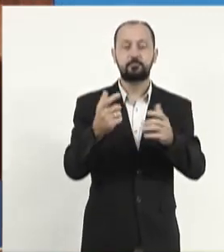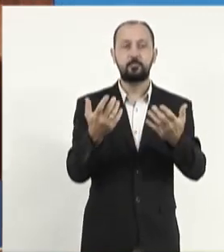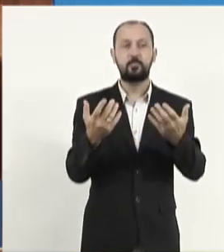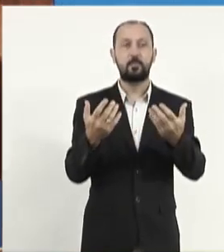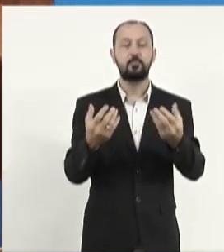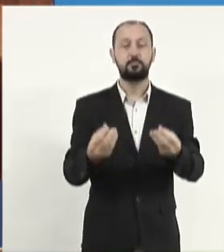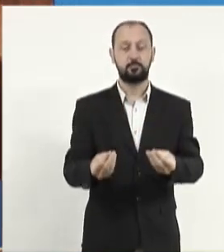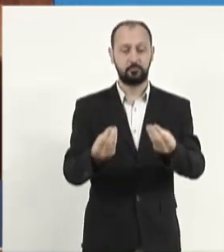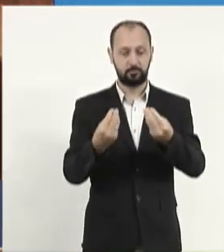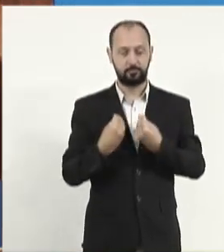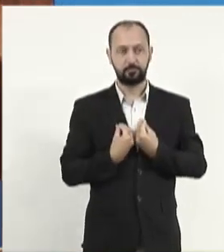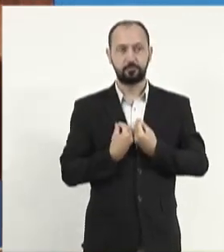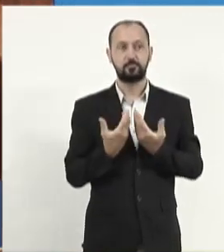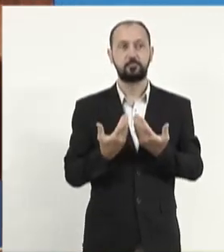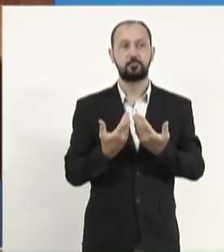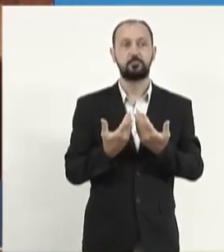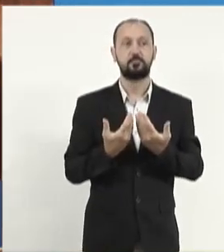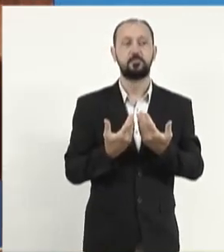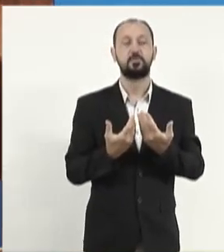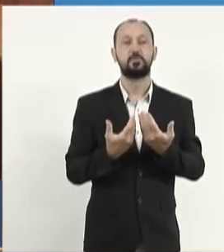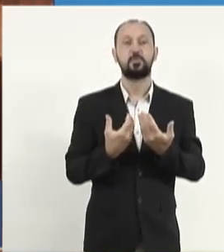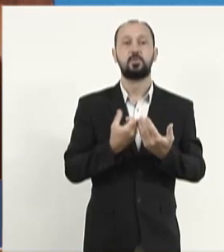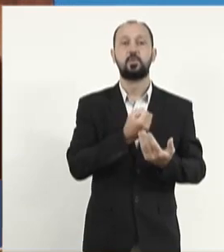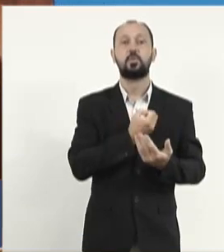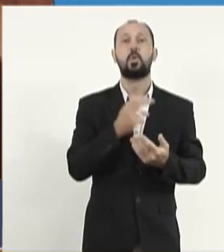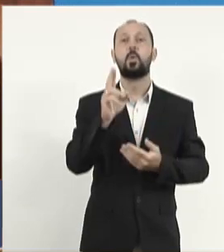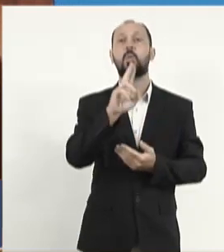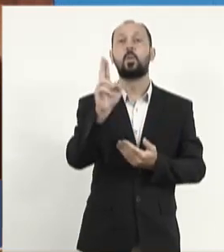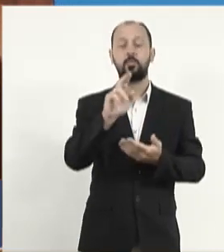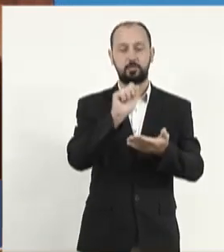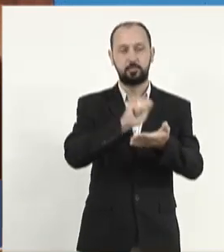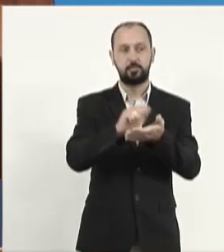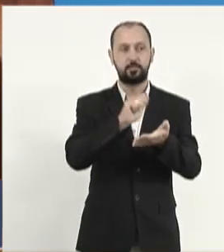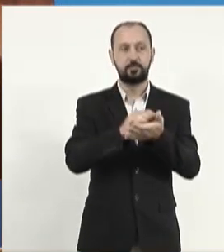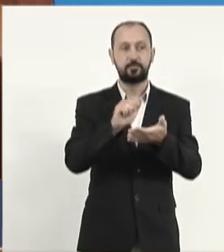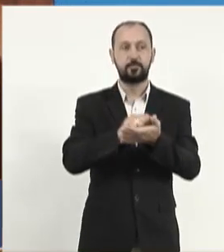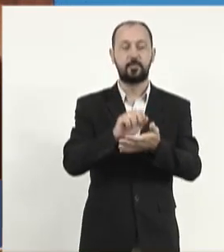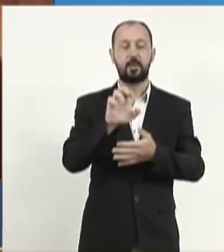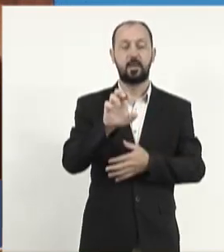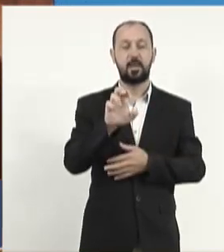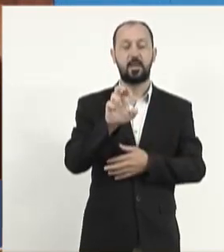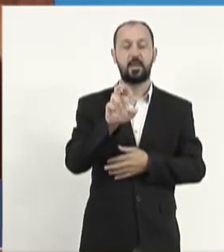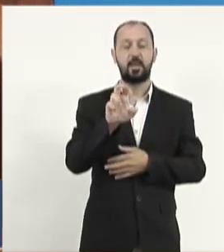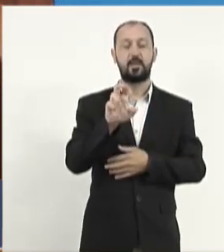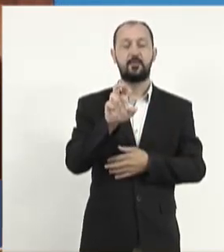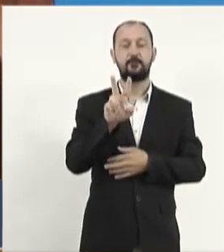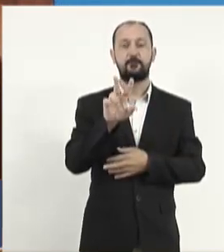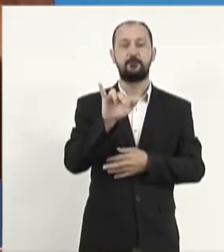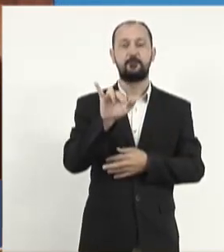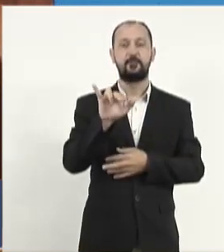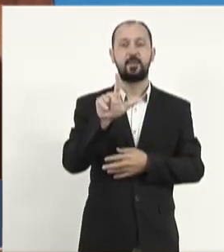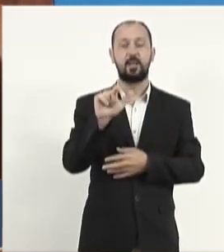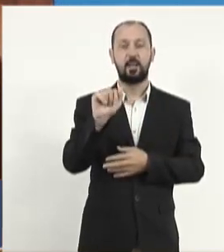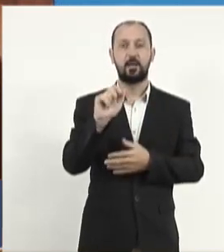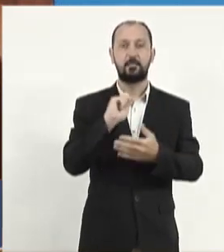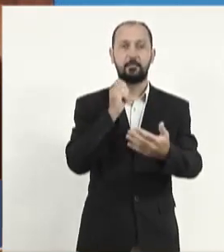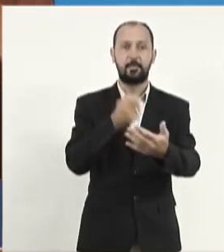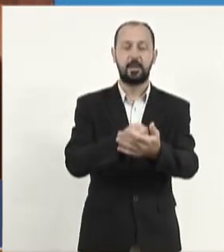passando aqui, inclusive anotei aqui o nome de algumas, a Évila Satomani, que pagava em